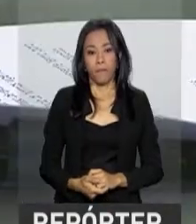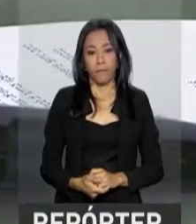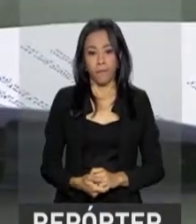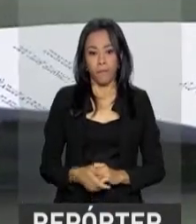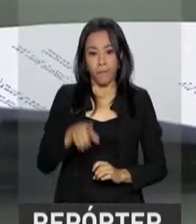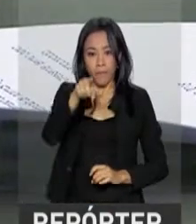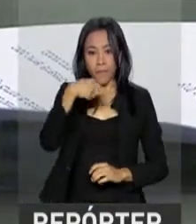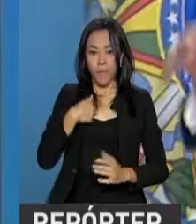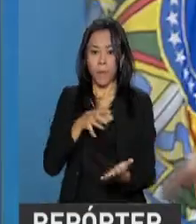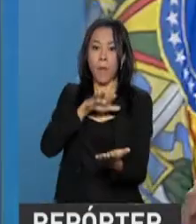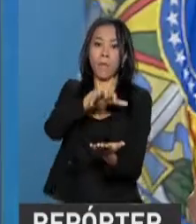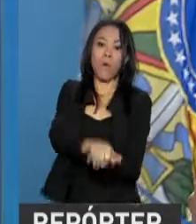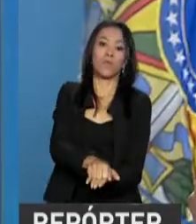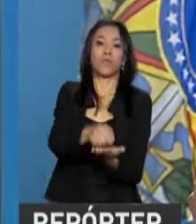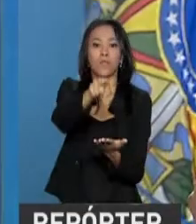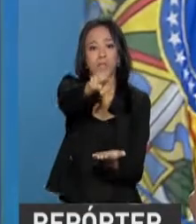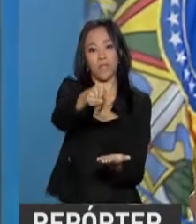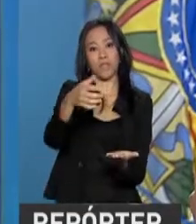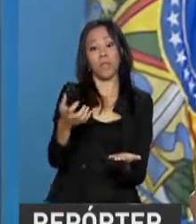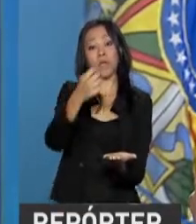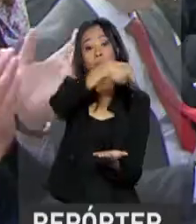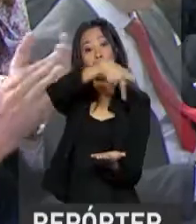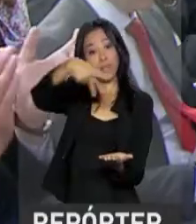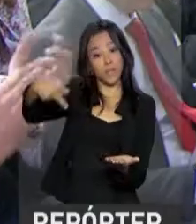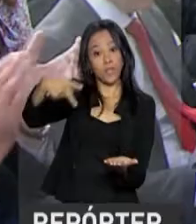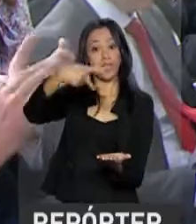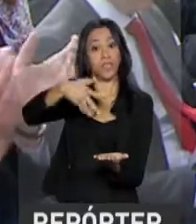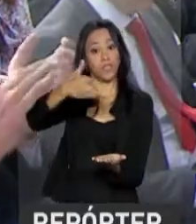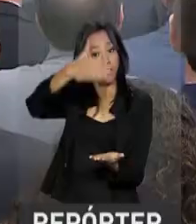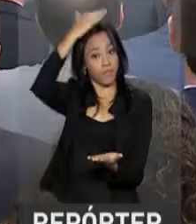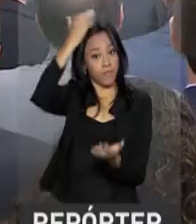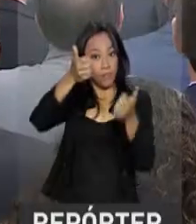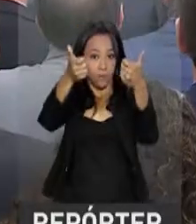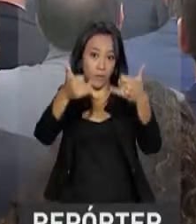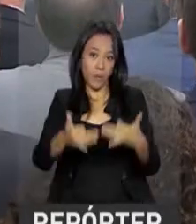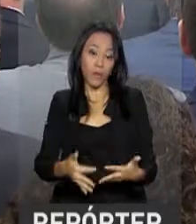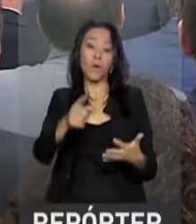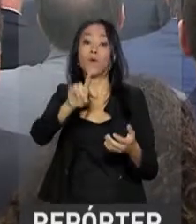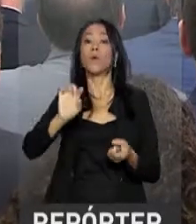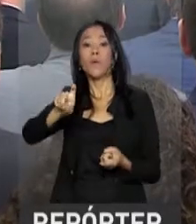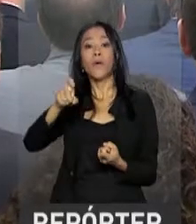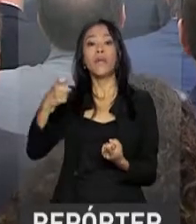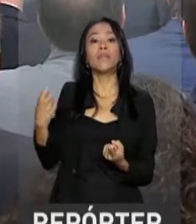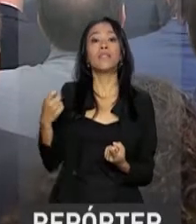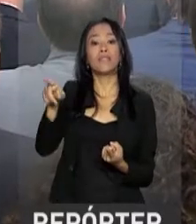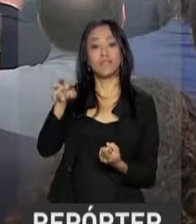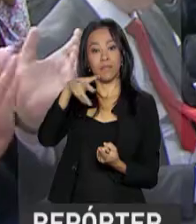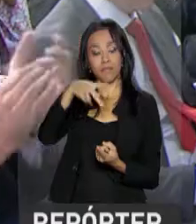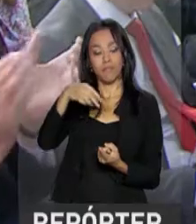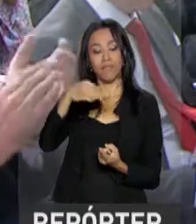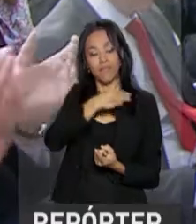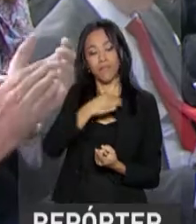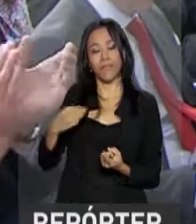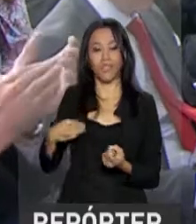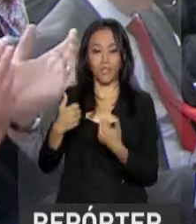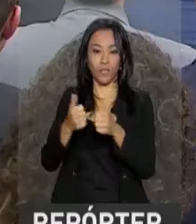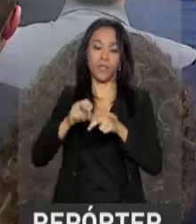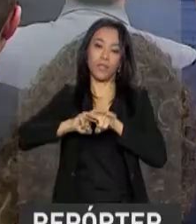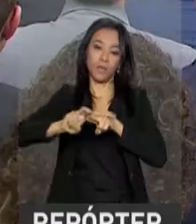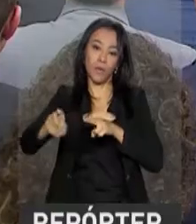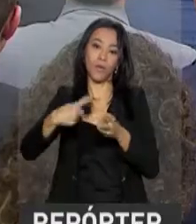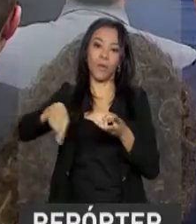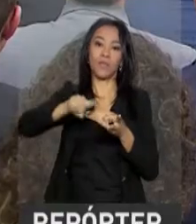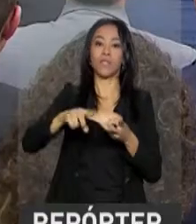Na posse, o presidente Michel Temer elogiou a atuação dos ex-ministros dos Transportes, Maurício Quintela, e da